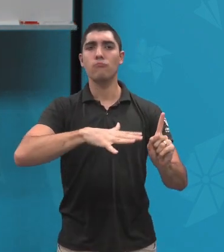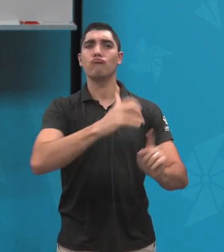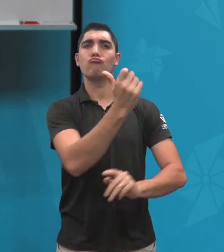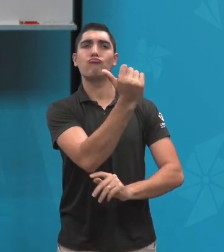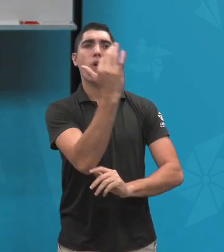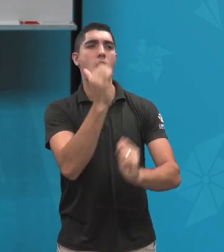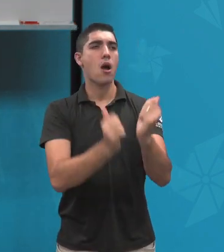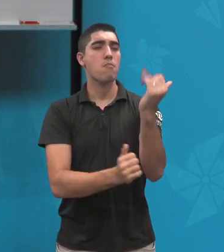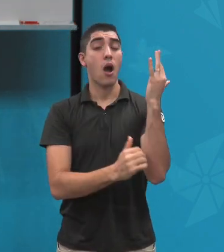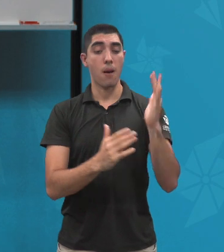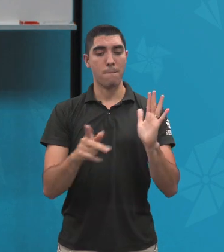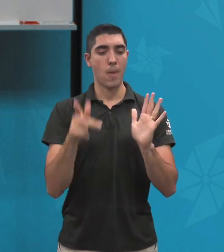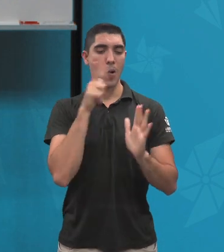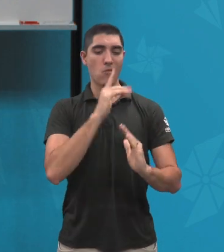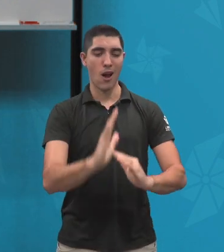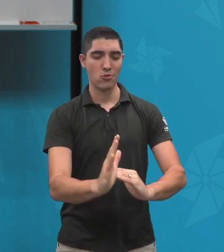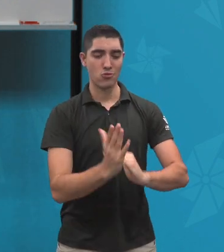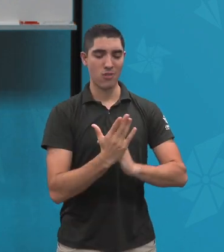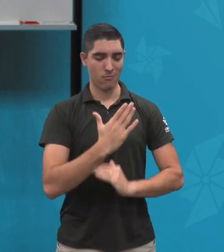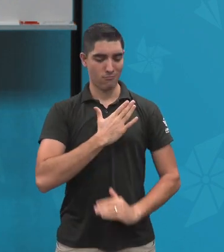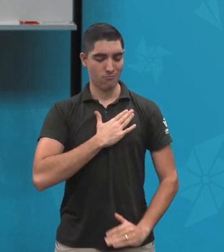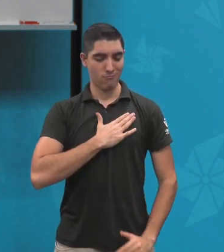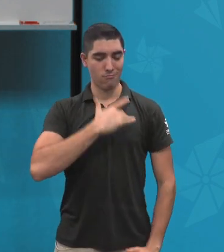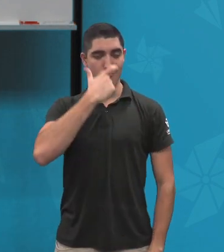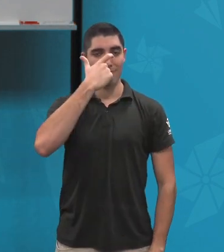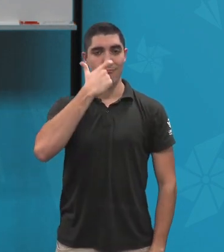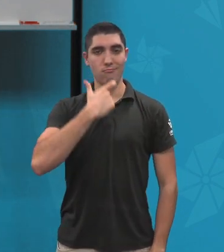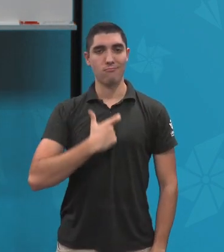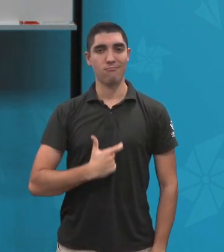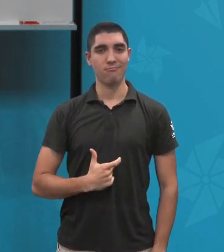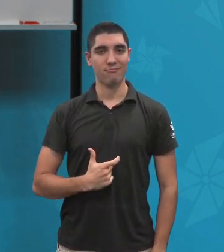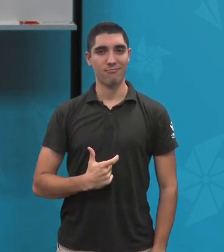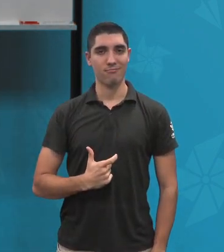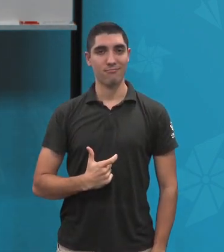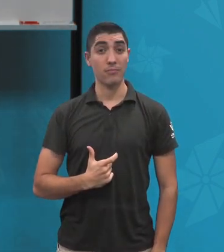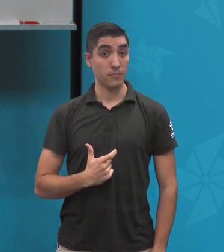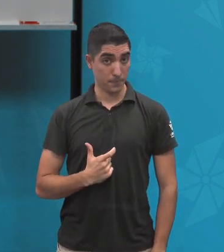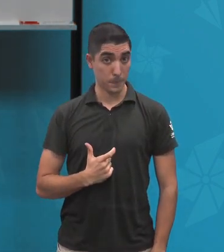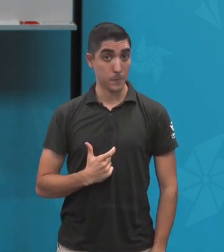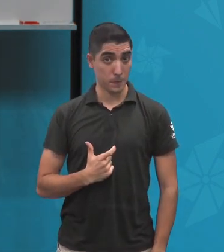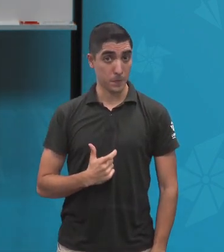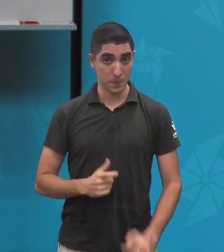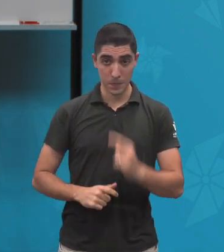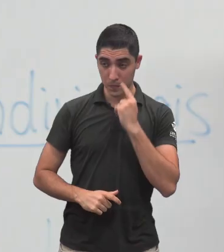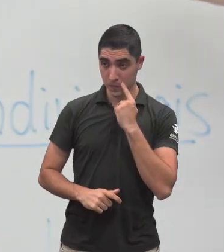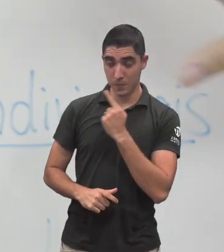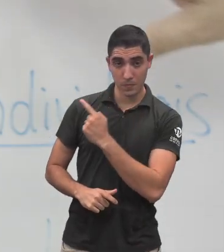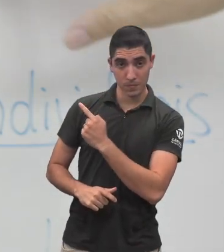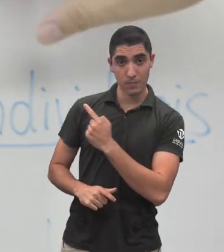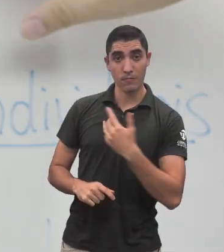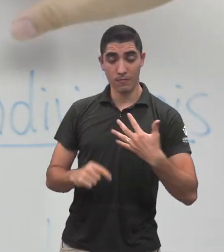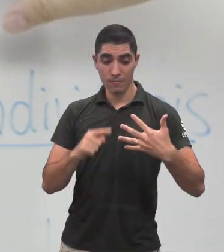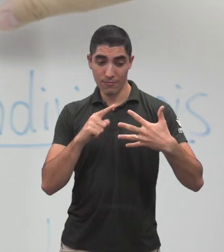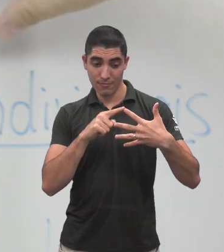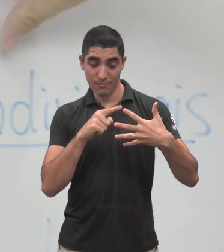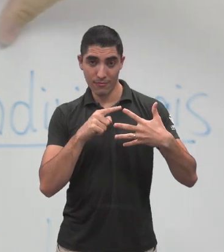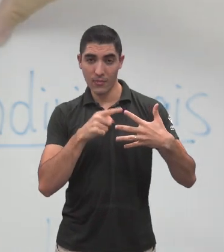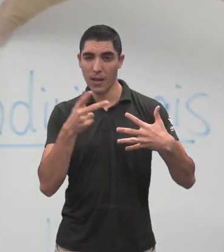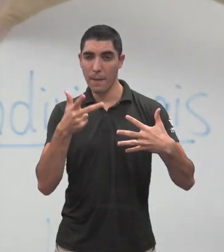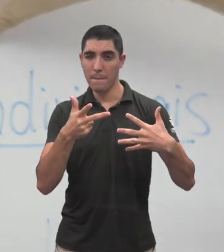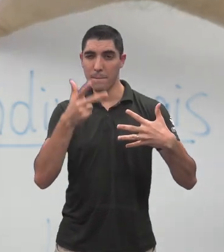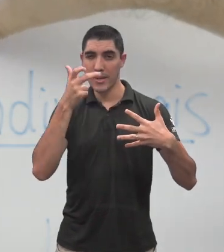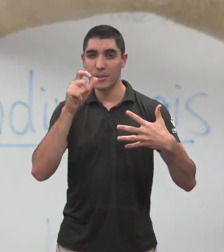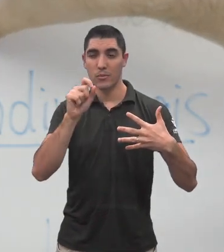tirar benefícios próprios a partir desse controle. Então é justamente aqui que a gente